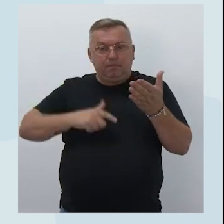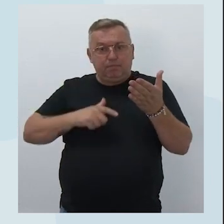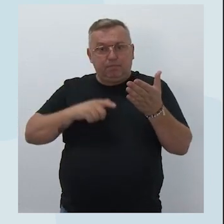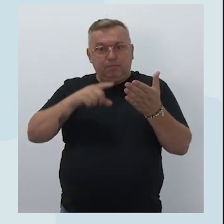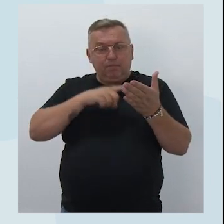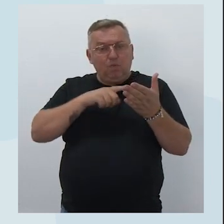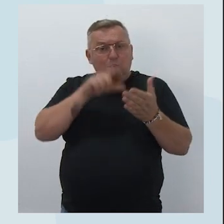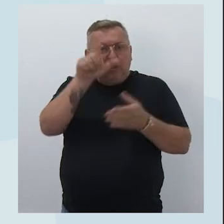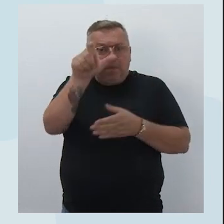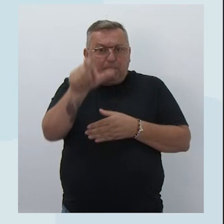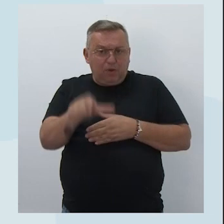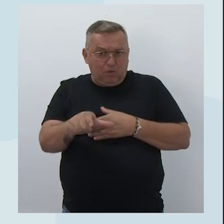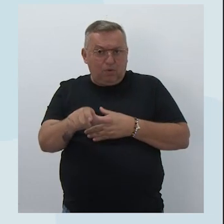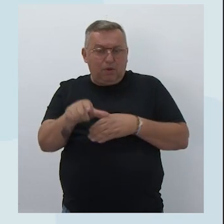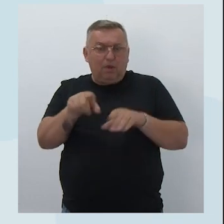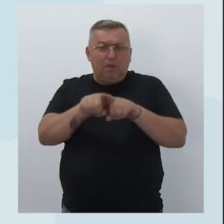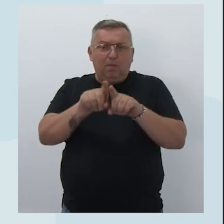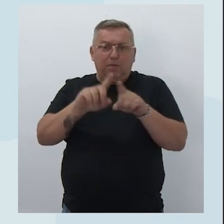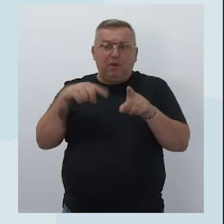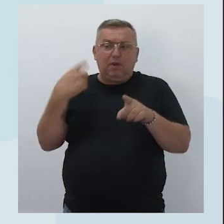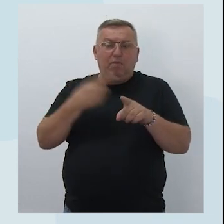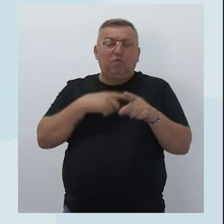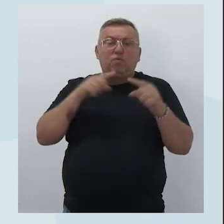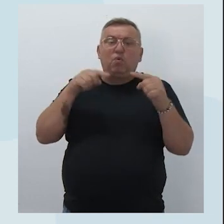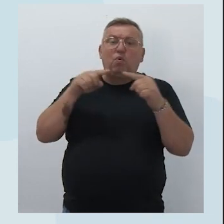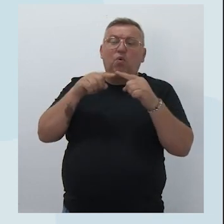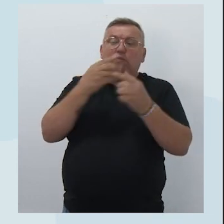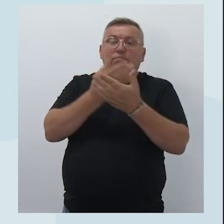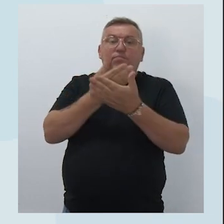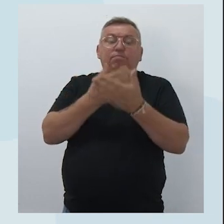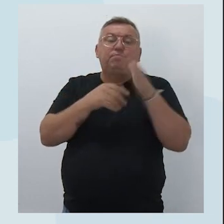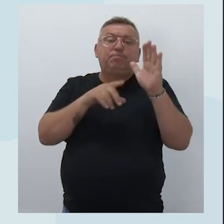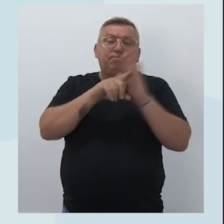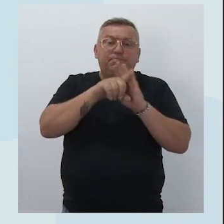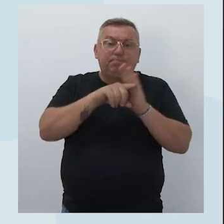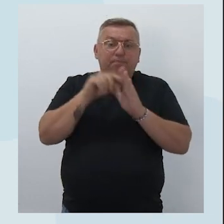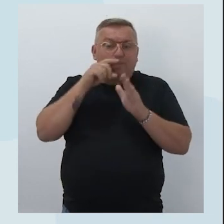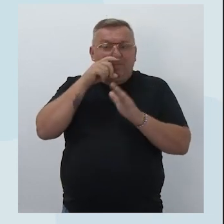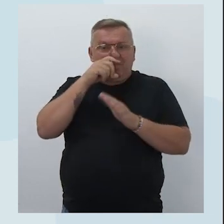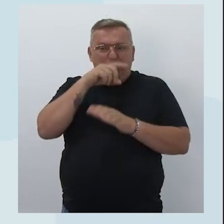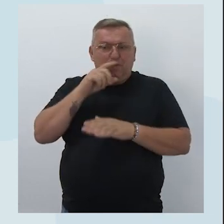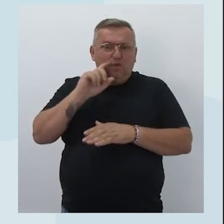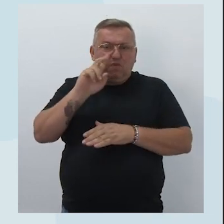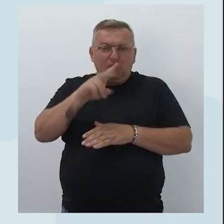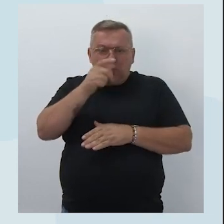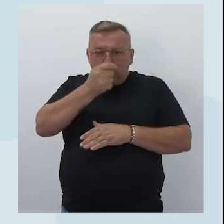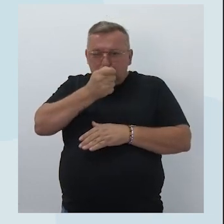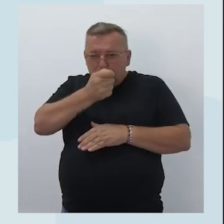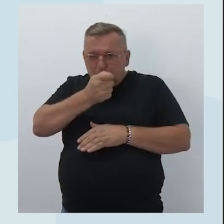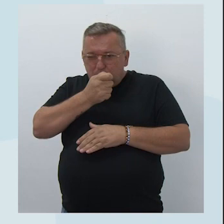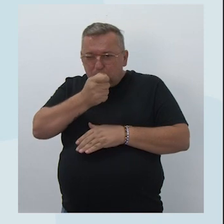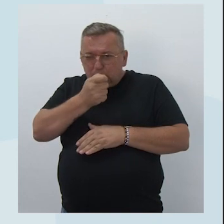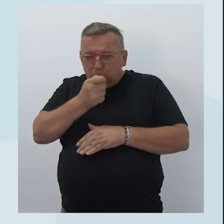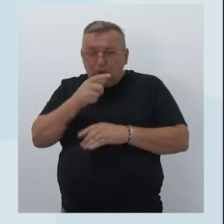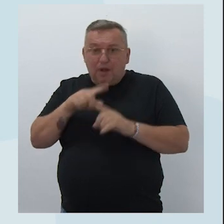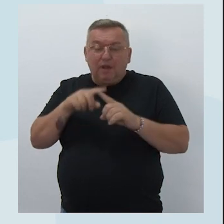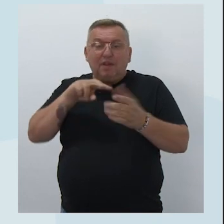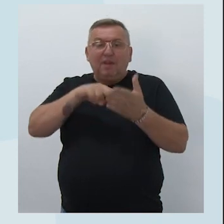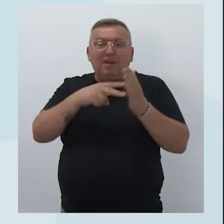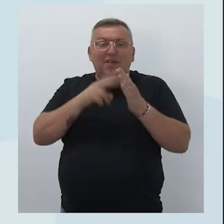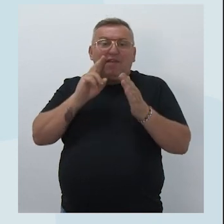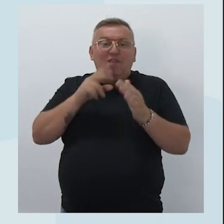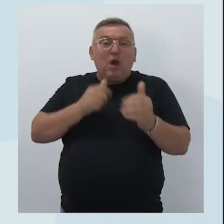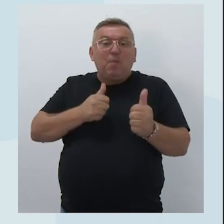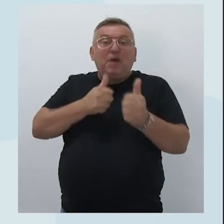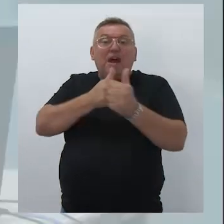esse sujeito humano que também é nosso objeto, aquele que a gente olha pela lupa, né? A gente tenta olhar um pouquinho mais de perto, né? Enquanto